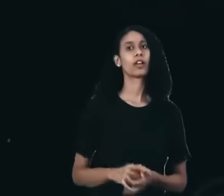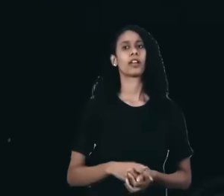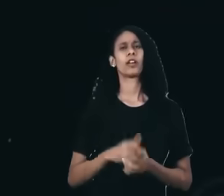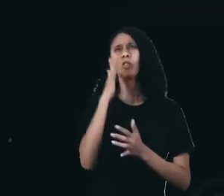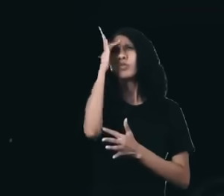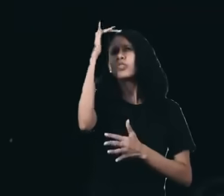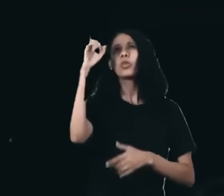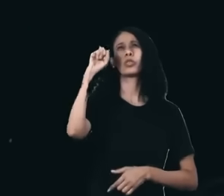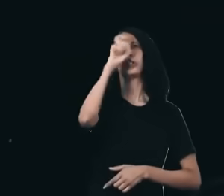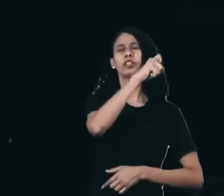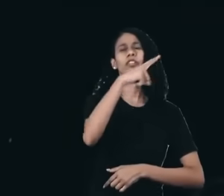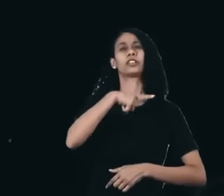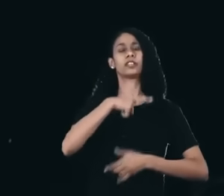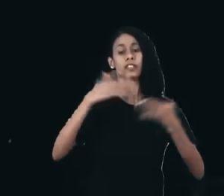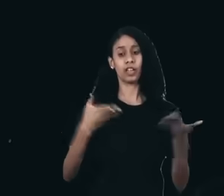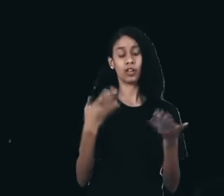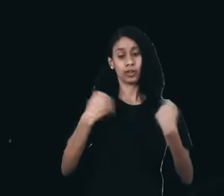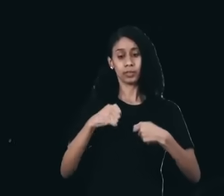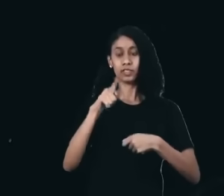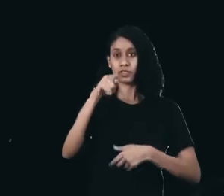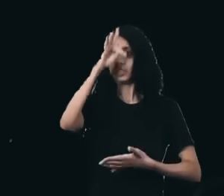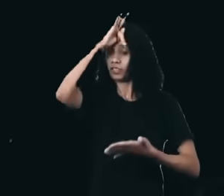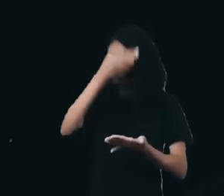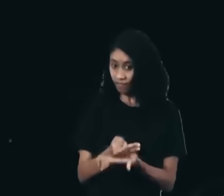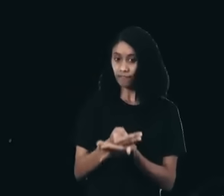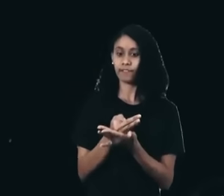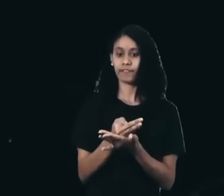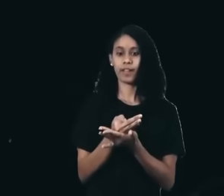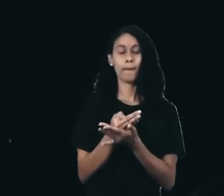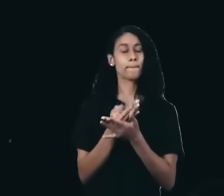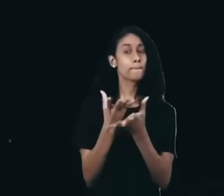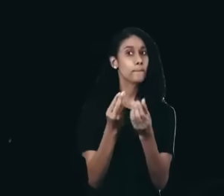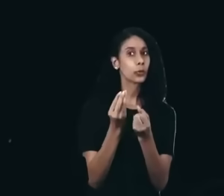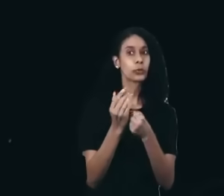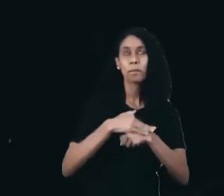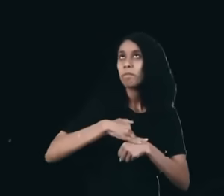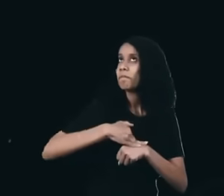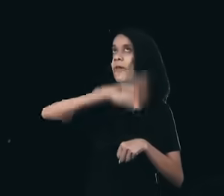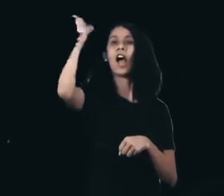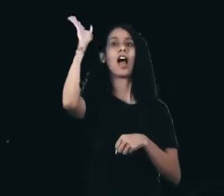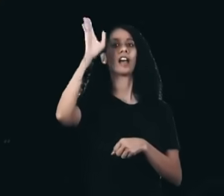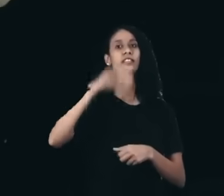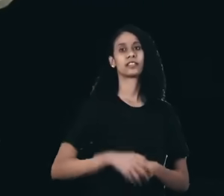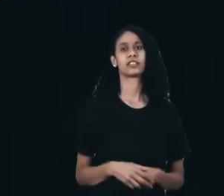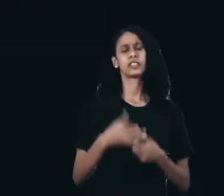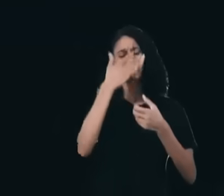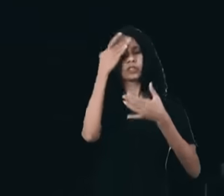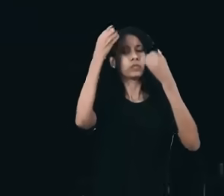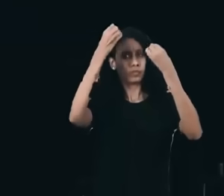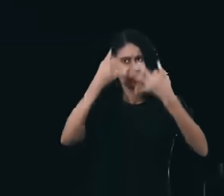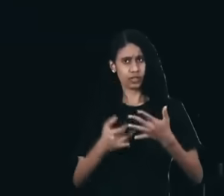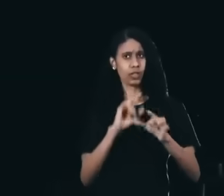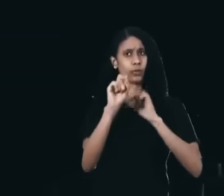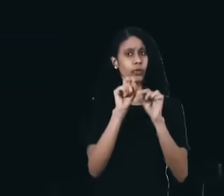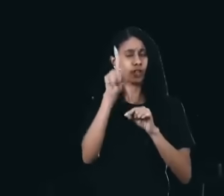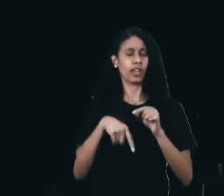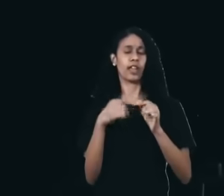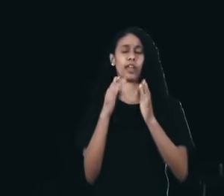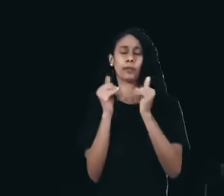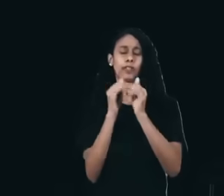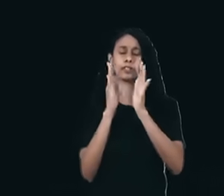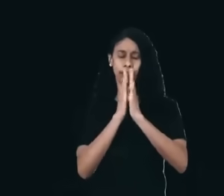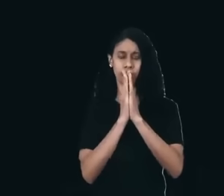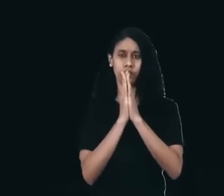qual a dificuldade que você está enfrentando que vai exigir de você uma fé absurda? E ali as pessoas explicavam o que era o pedido de oração